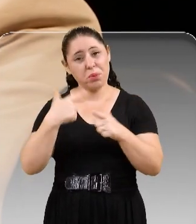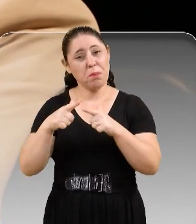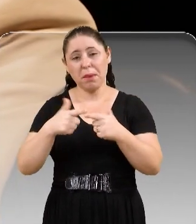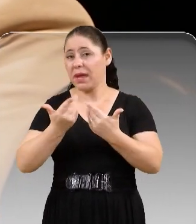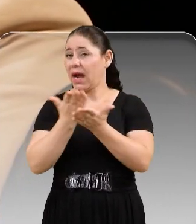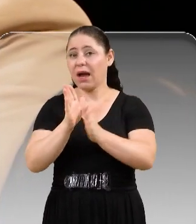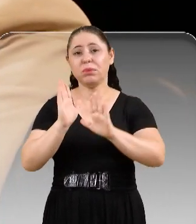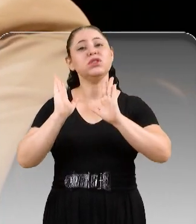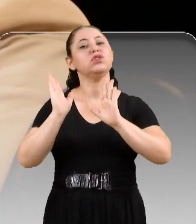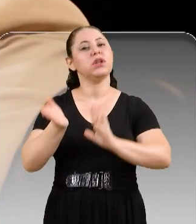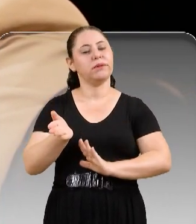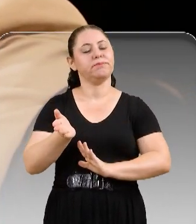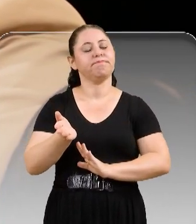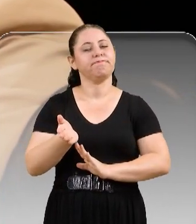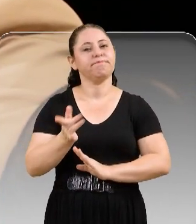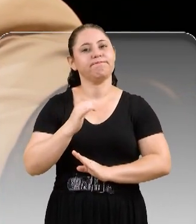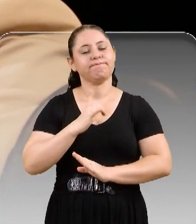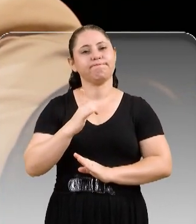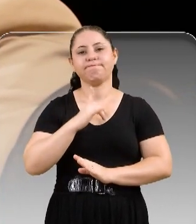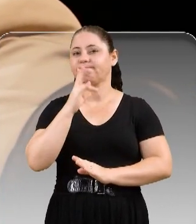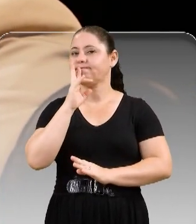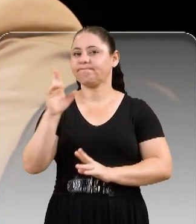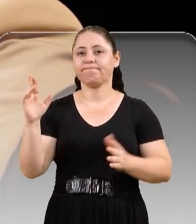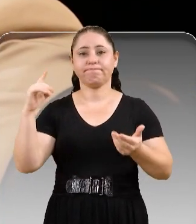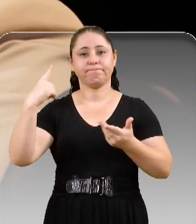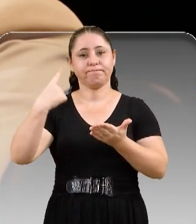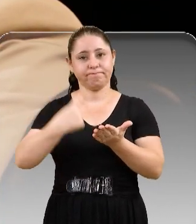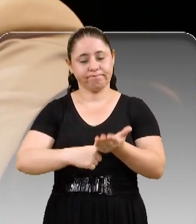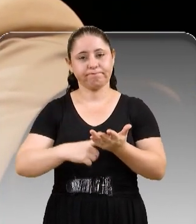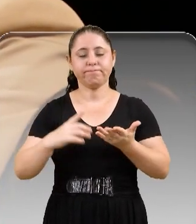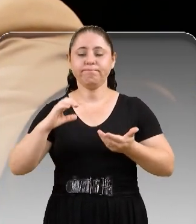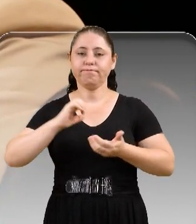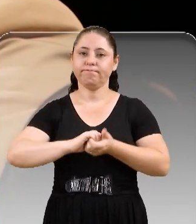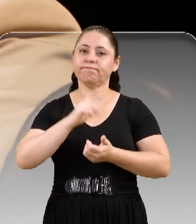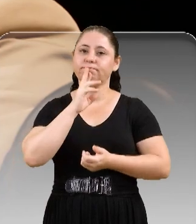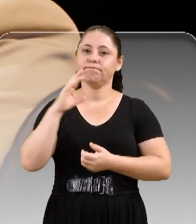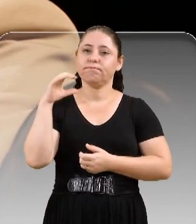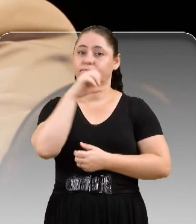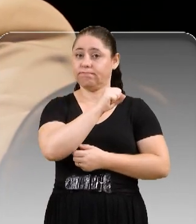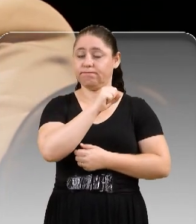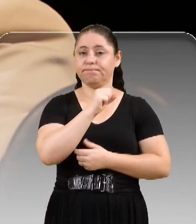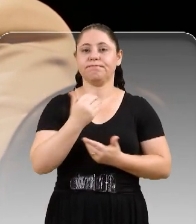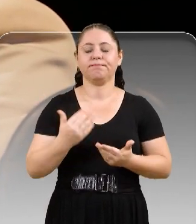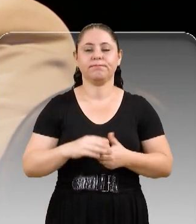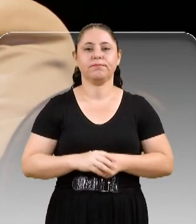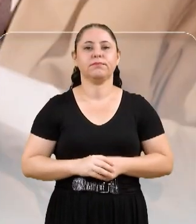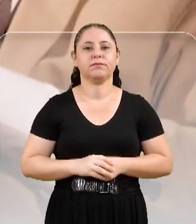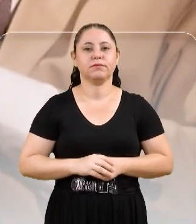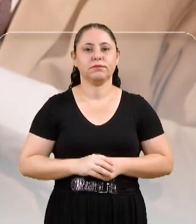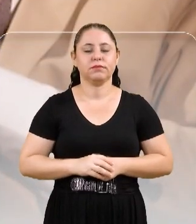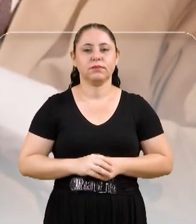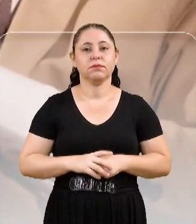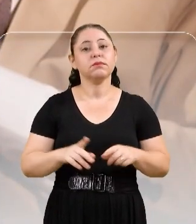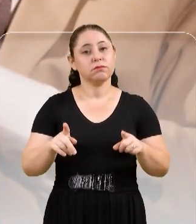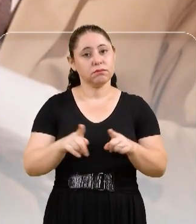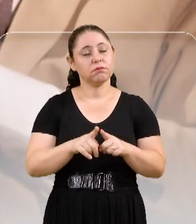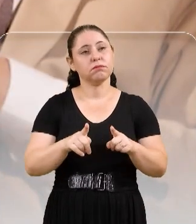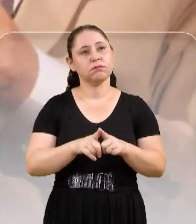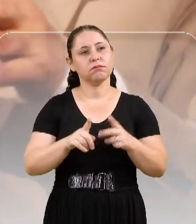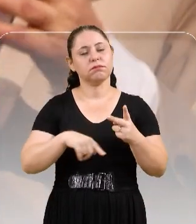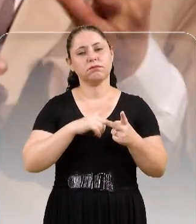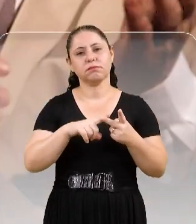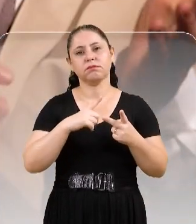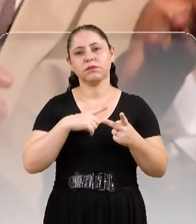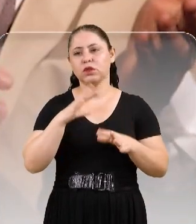partes possam ter um acordo firmado e uma resposta rápida. E